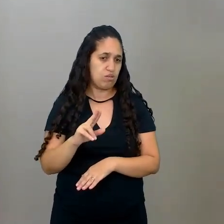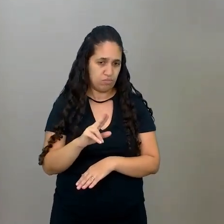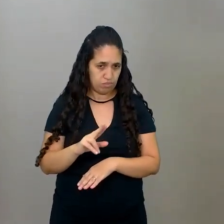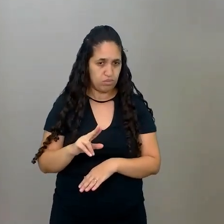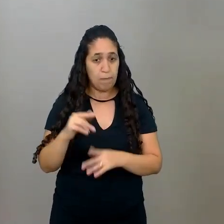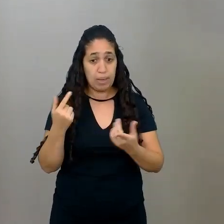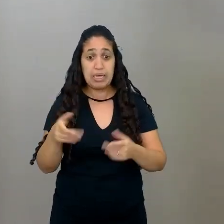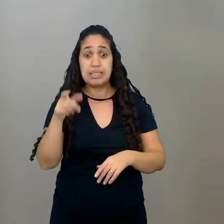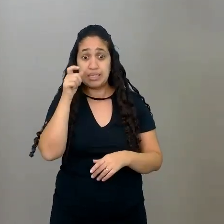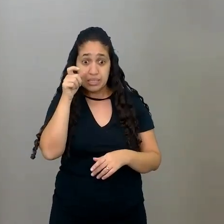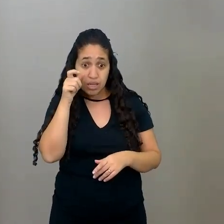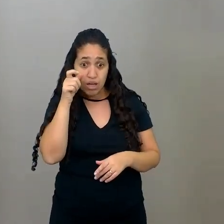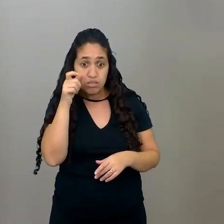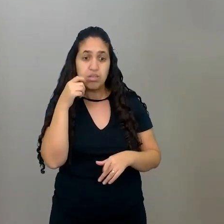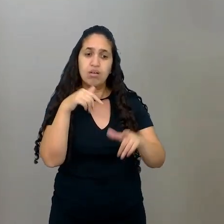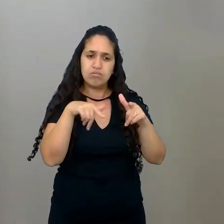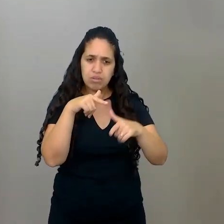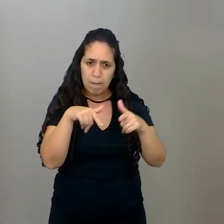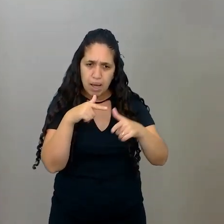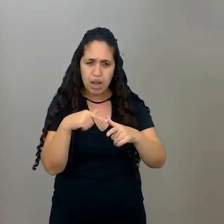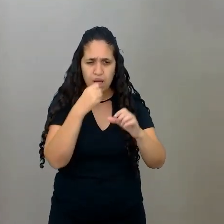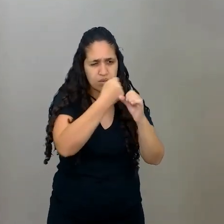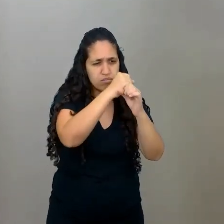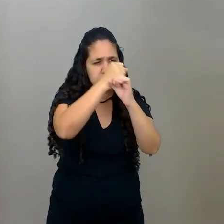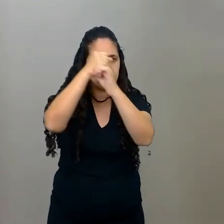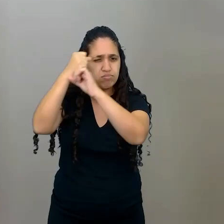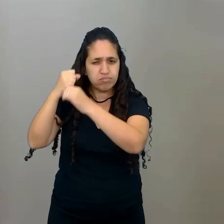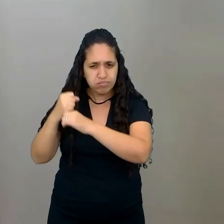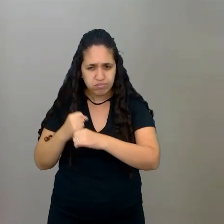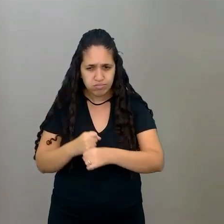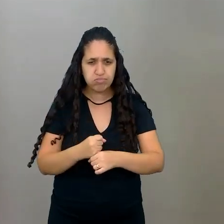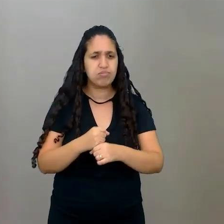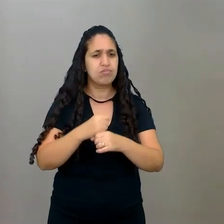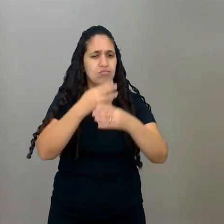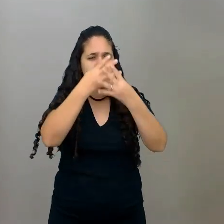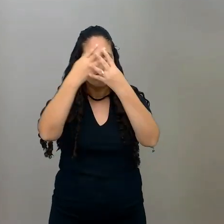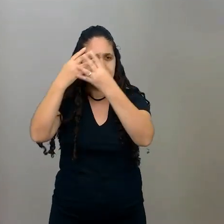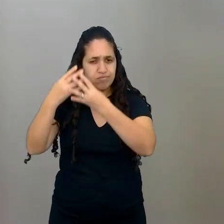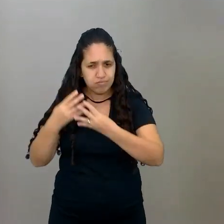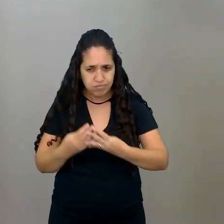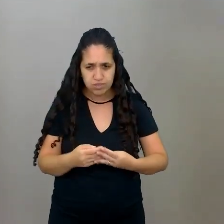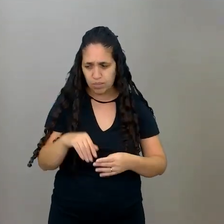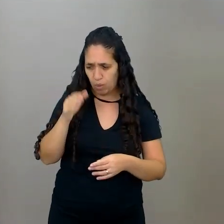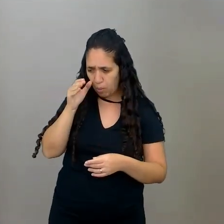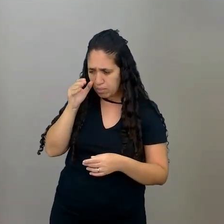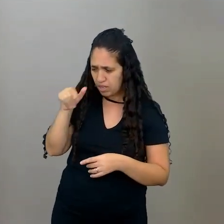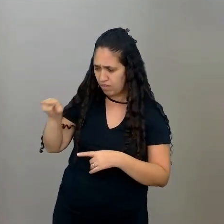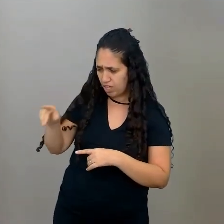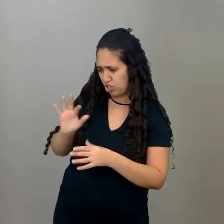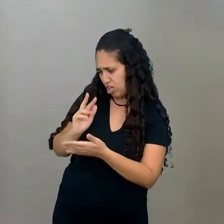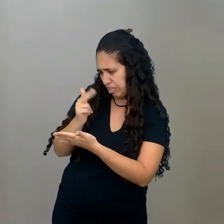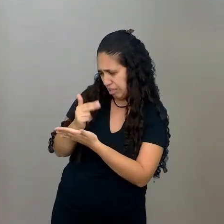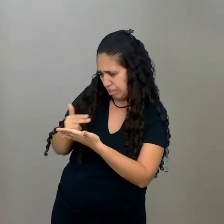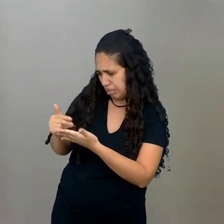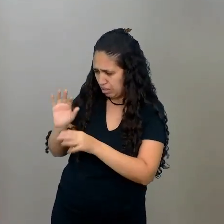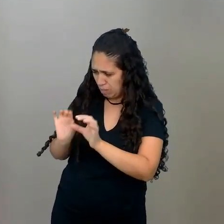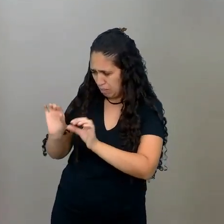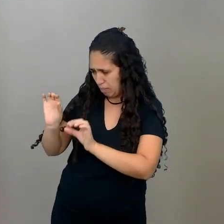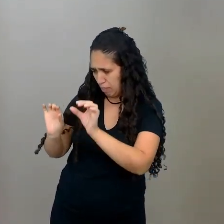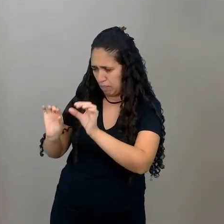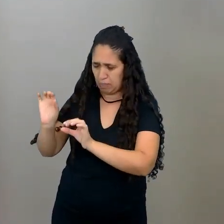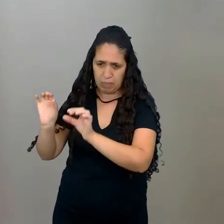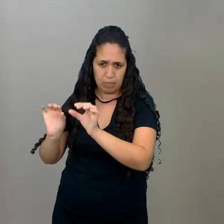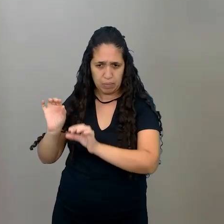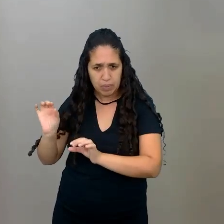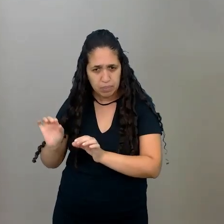Então, é interessante que a gente trabalhe com ladrilhamento, trabalhe com o Tangram, para o aluno observar que o Tangram não é apenas construir figurinhas, construir